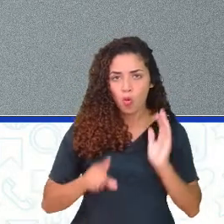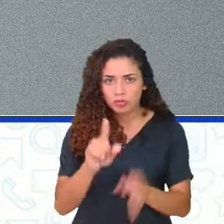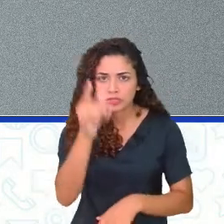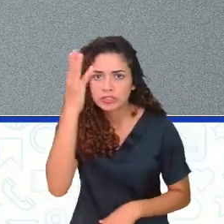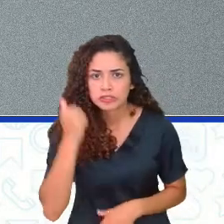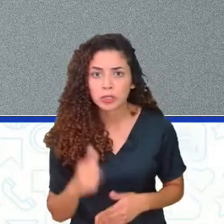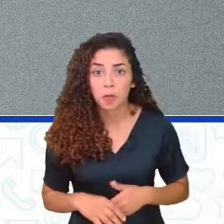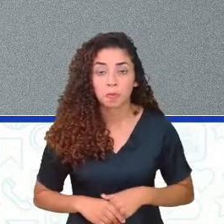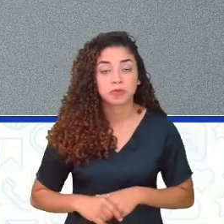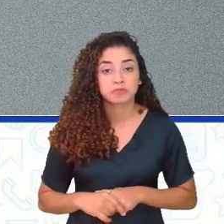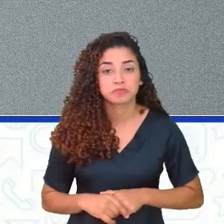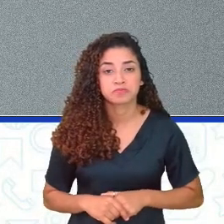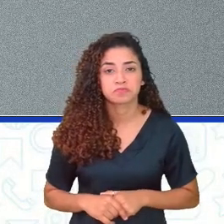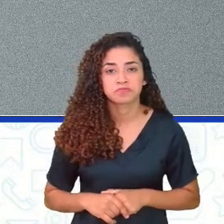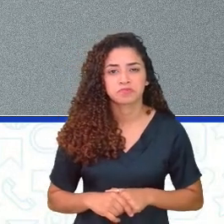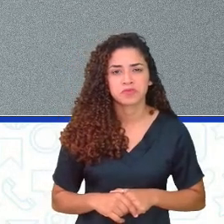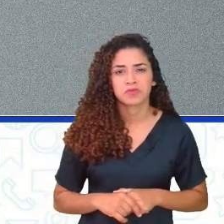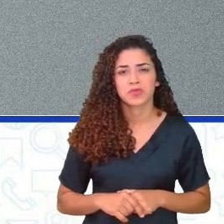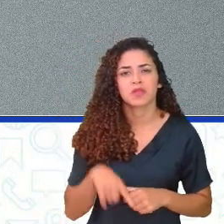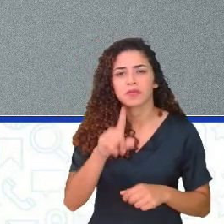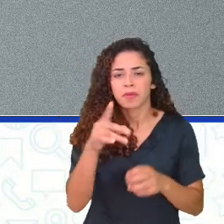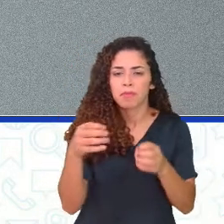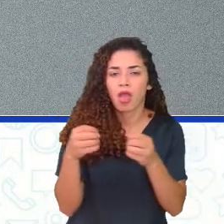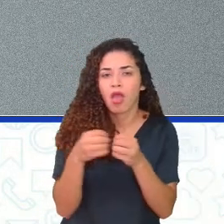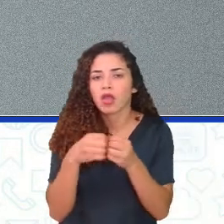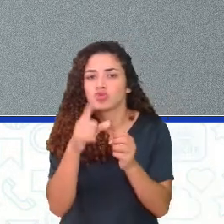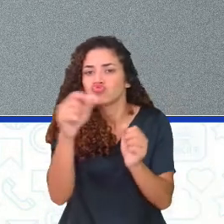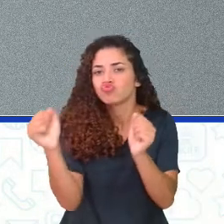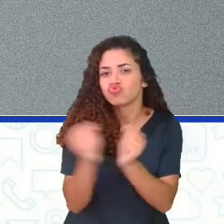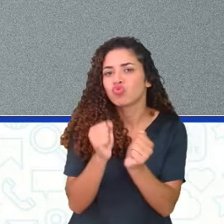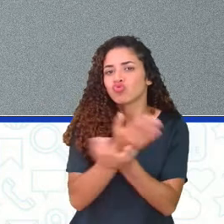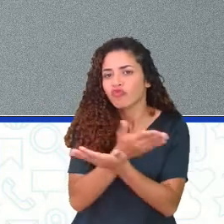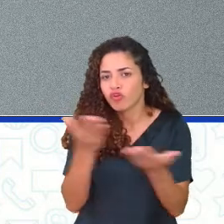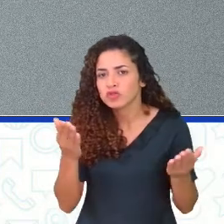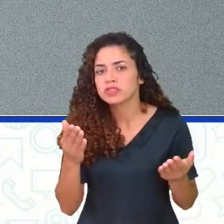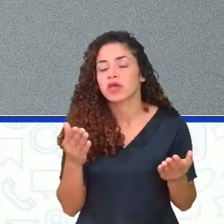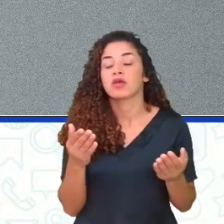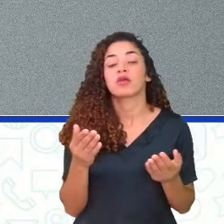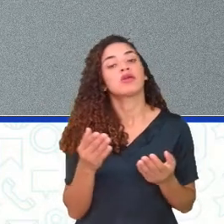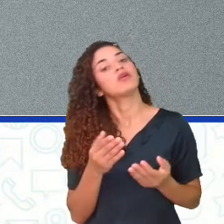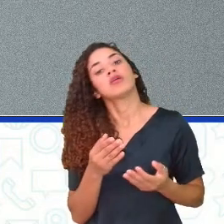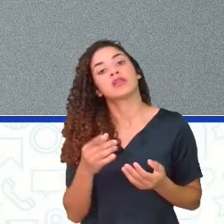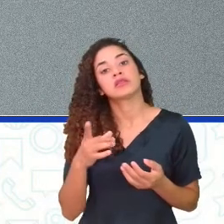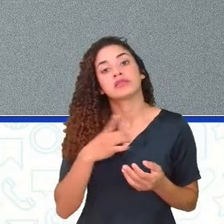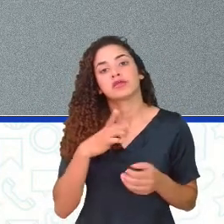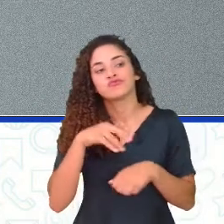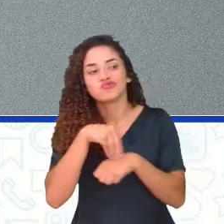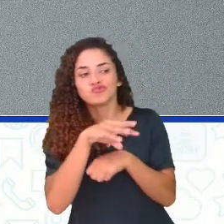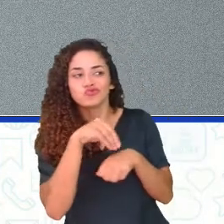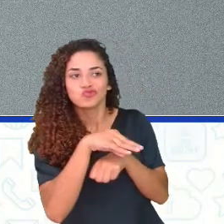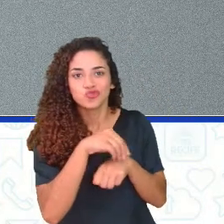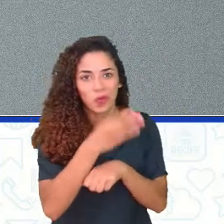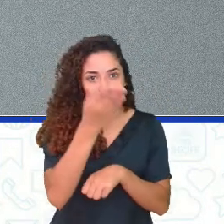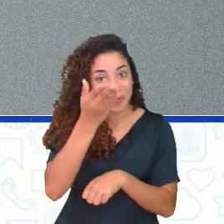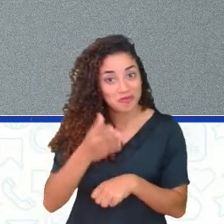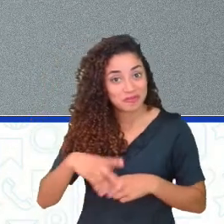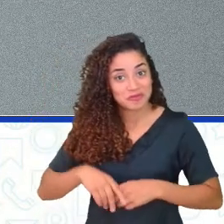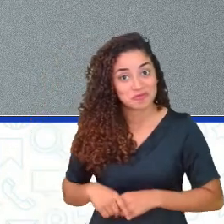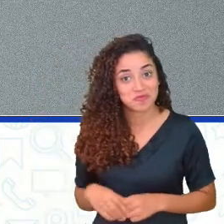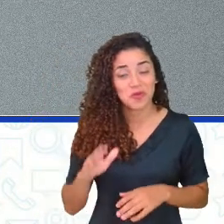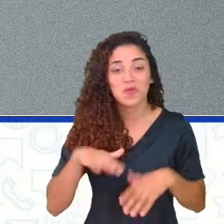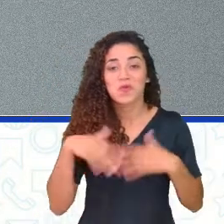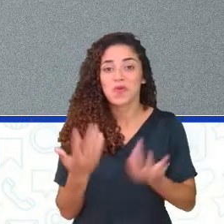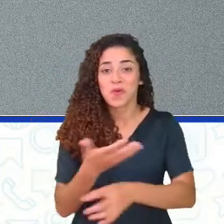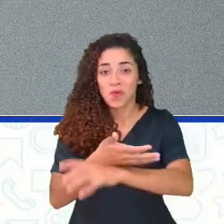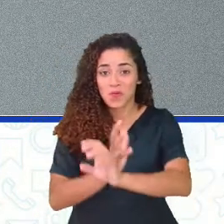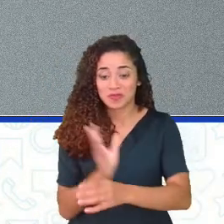vocês sabem? Será que quem está aí pertinho de vocês assistindo nesse momento está dando aí alguma dica de quais são os ossos que